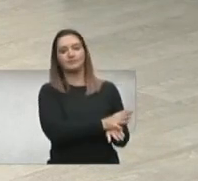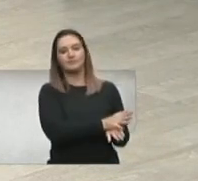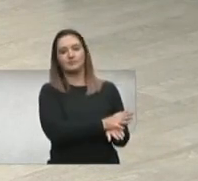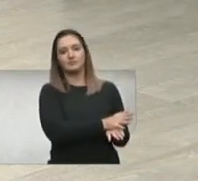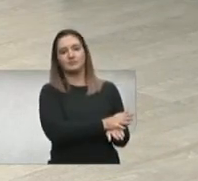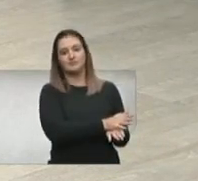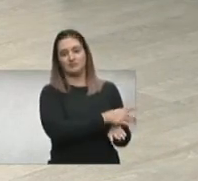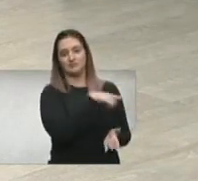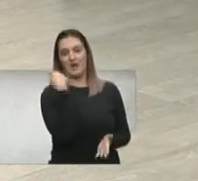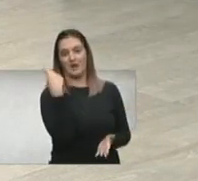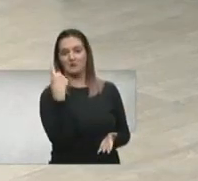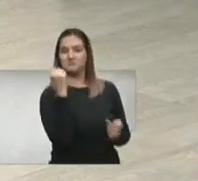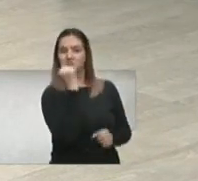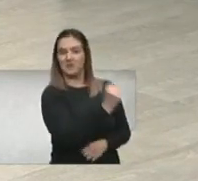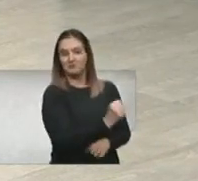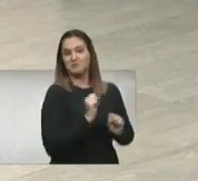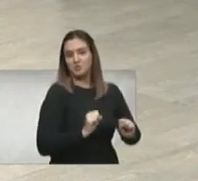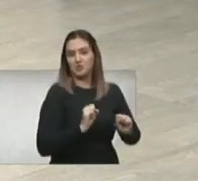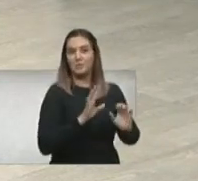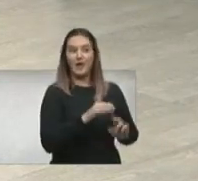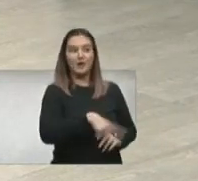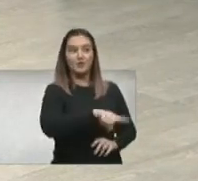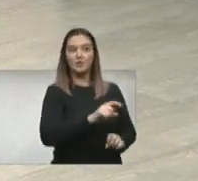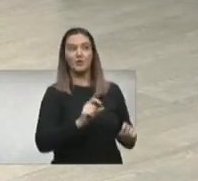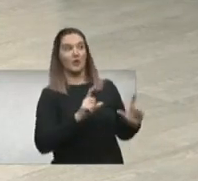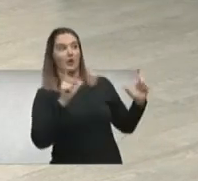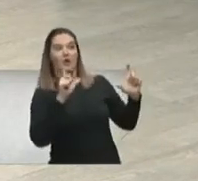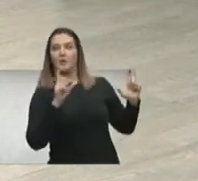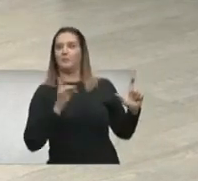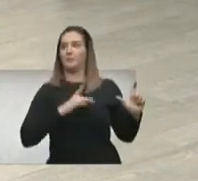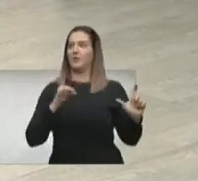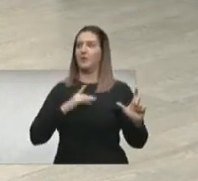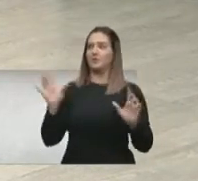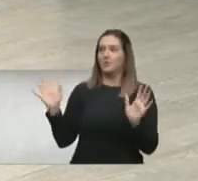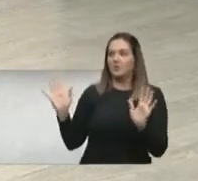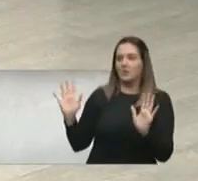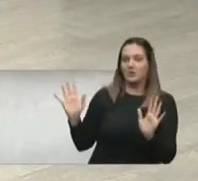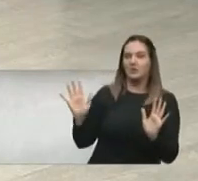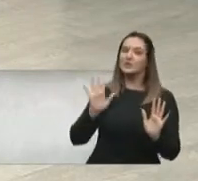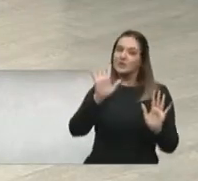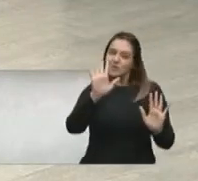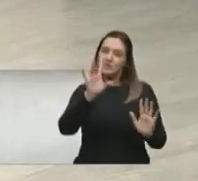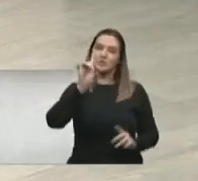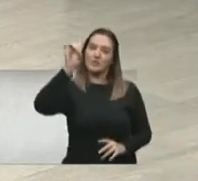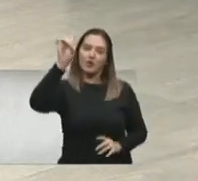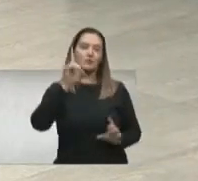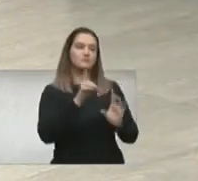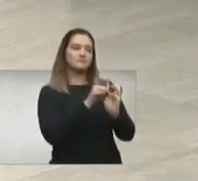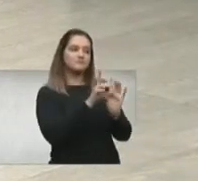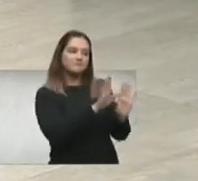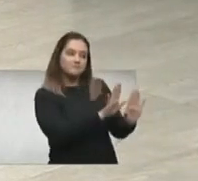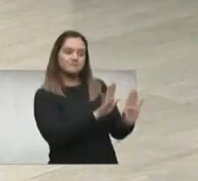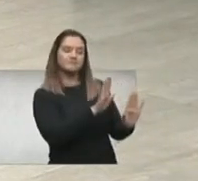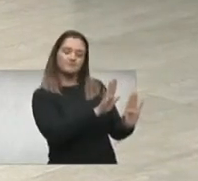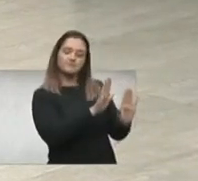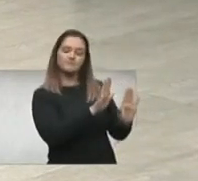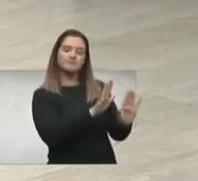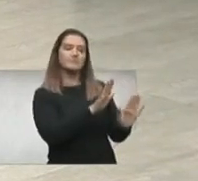se Deus fizesse isso, confirmaria as acusações do inimigo. Então Deus não o matou, Deus o expulsou do